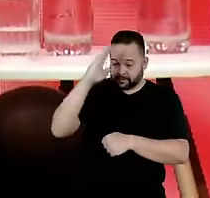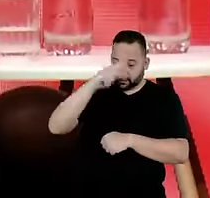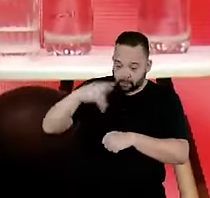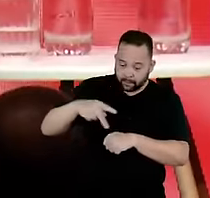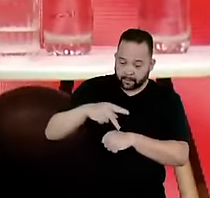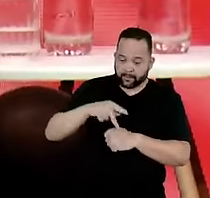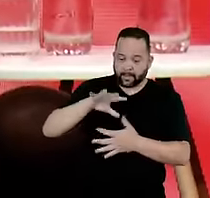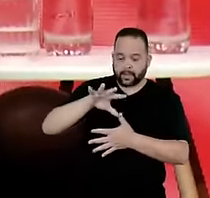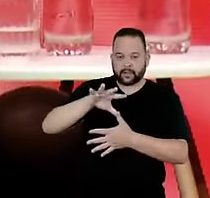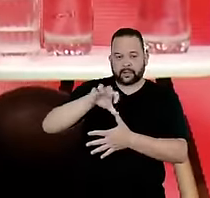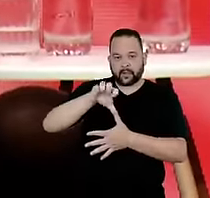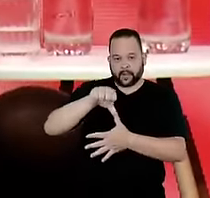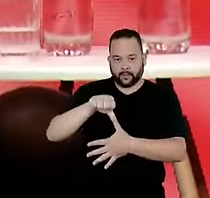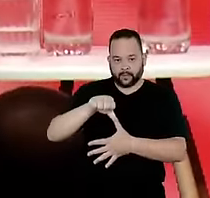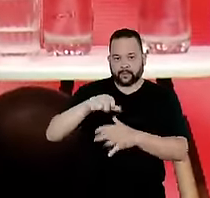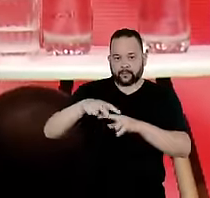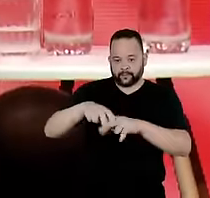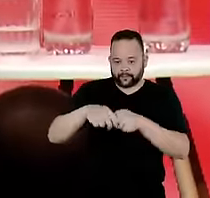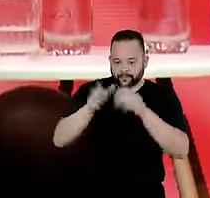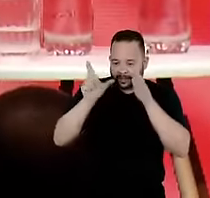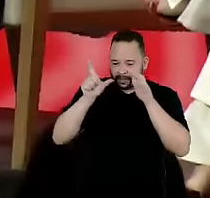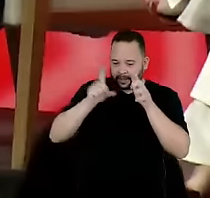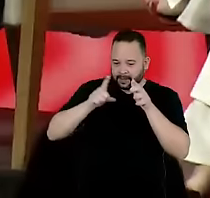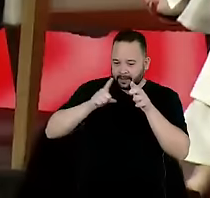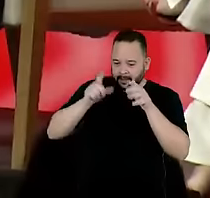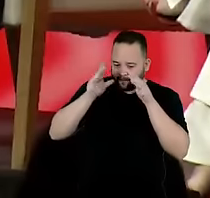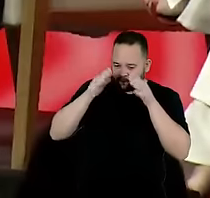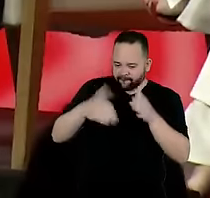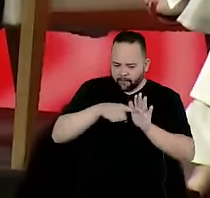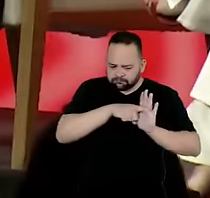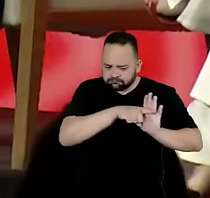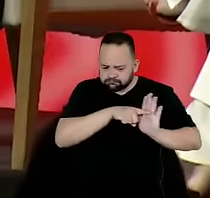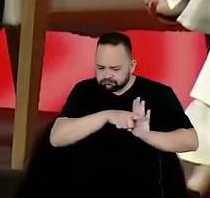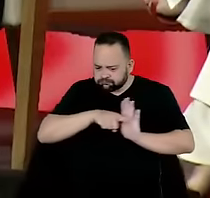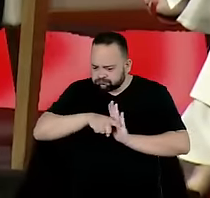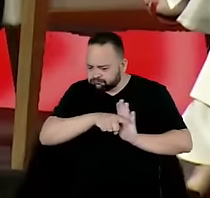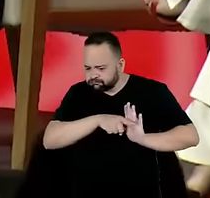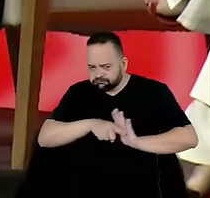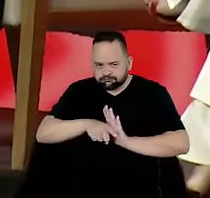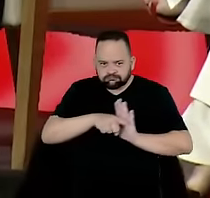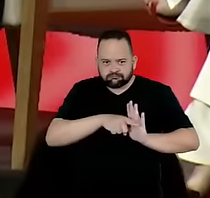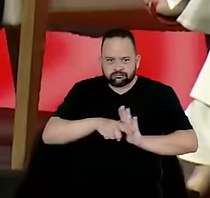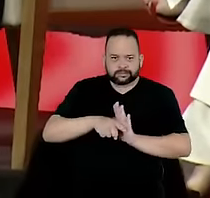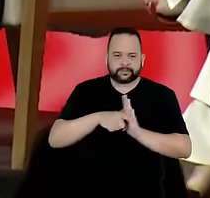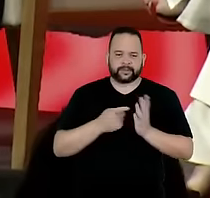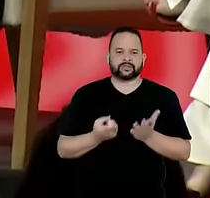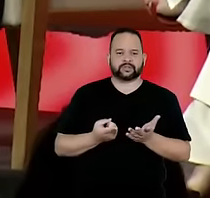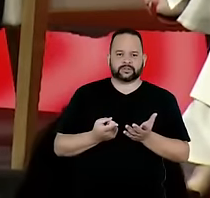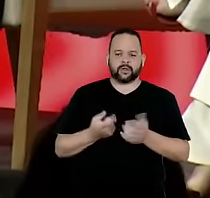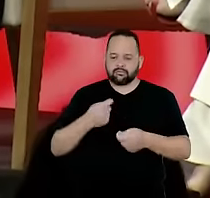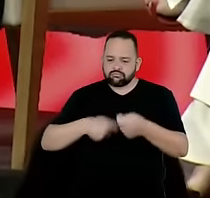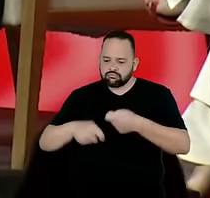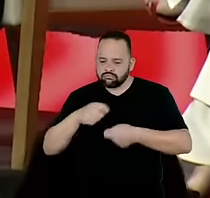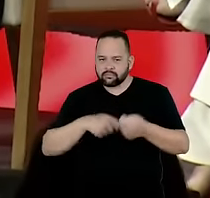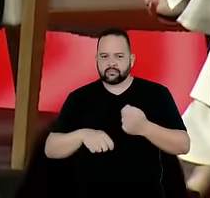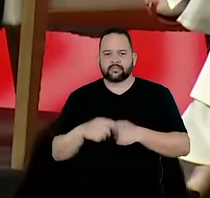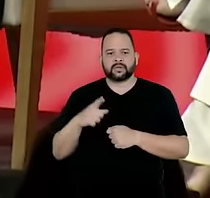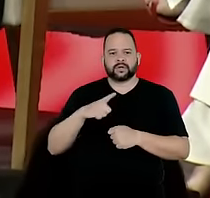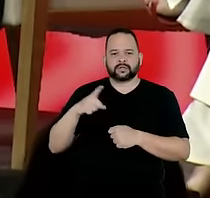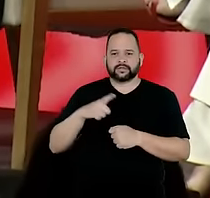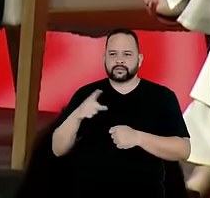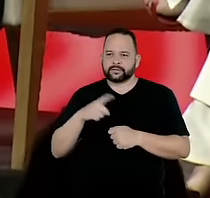foco muito grande na parte de pesquisa macroeconômica e pesquisa quantitativa a gente tem por exemplo coletas de inflação no